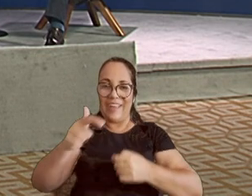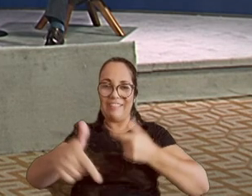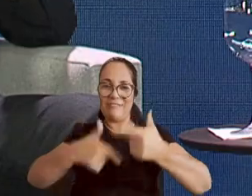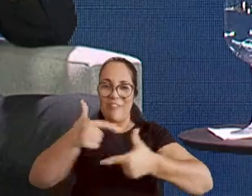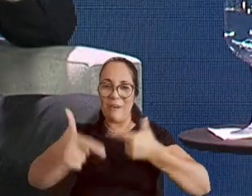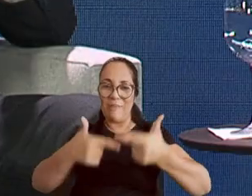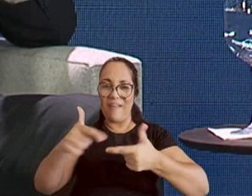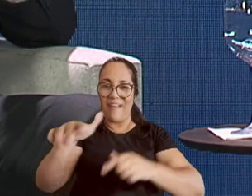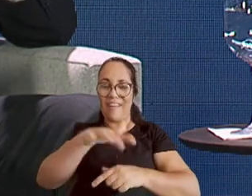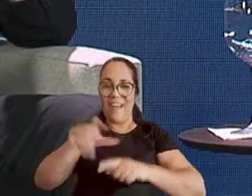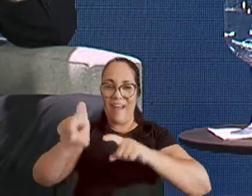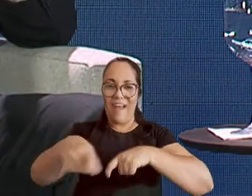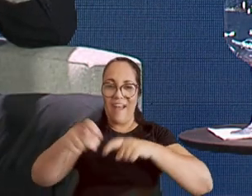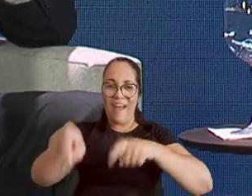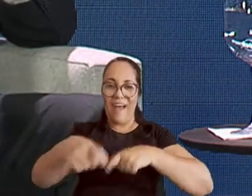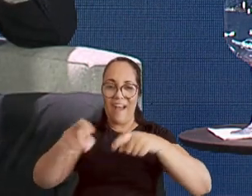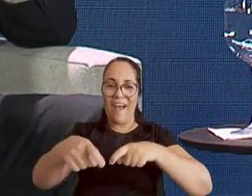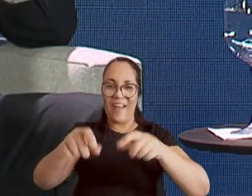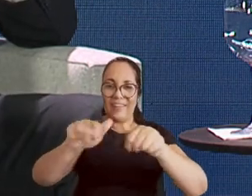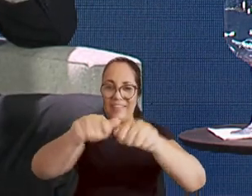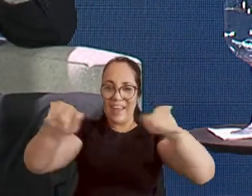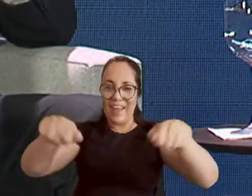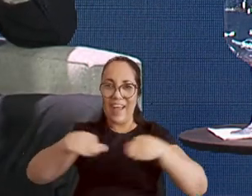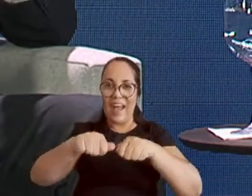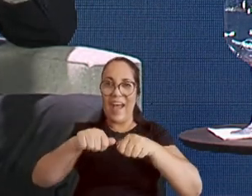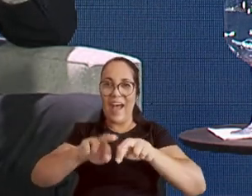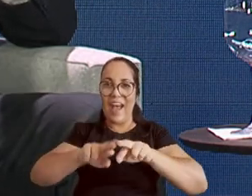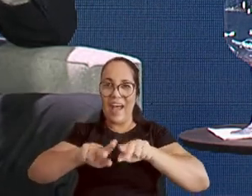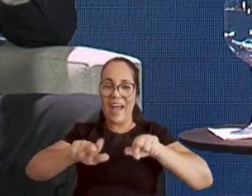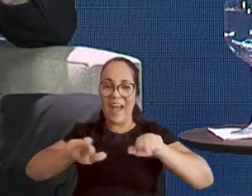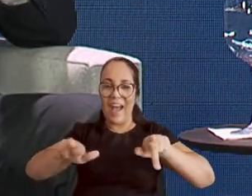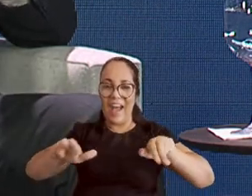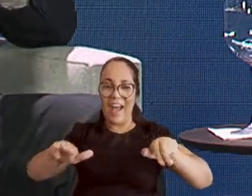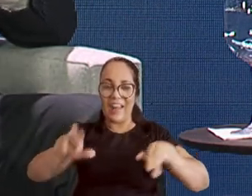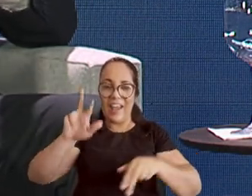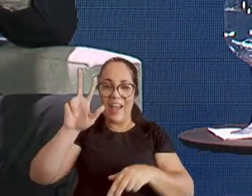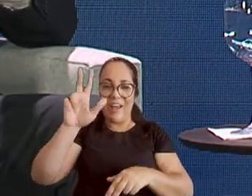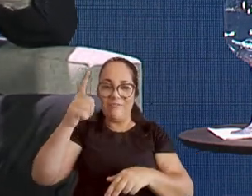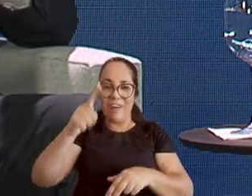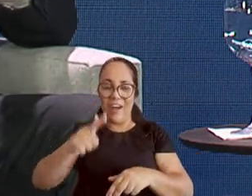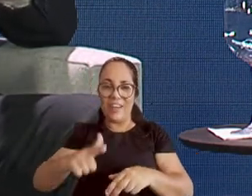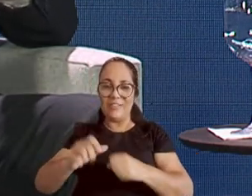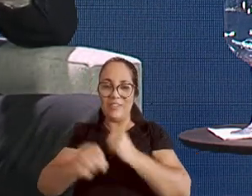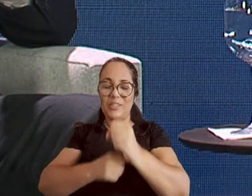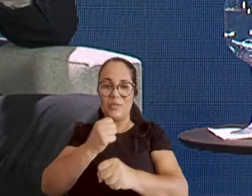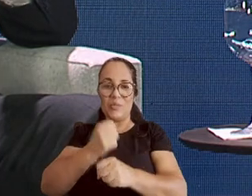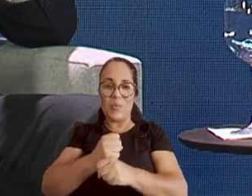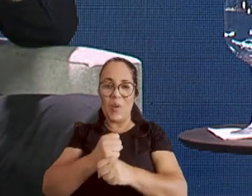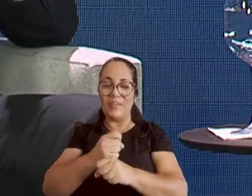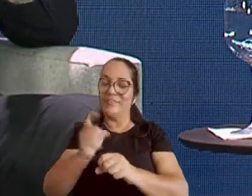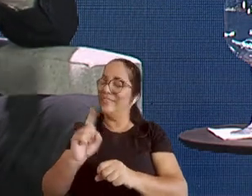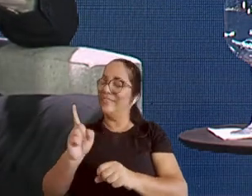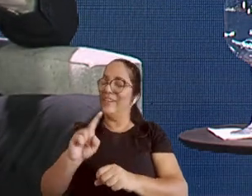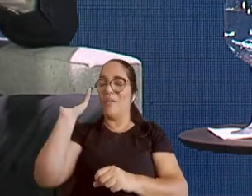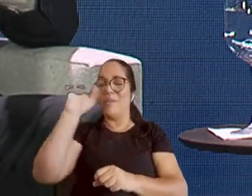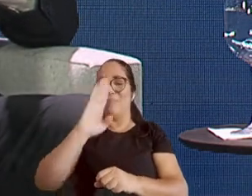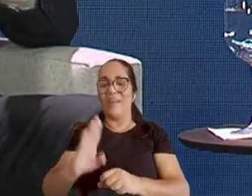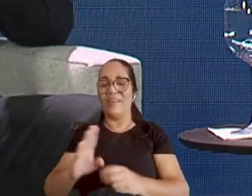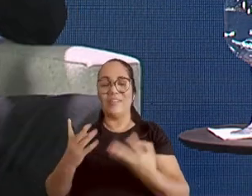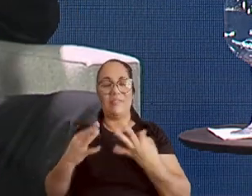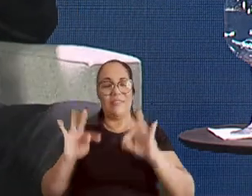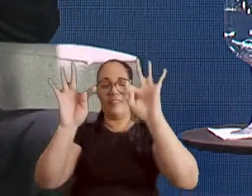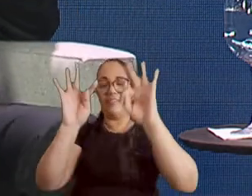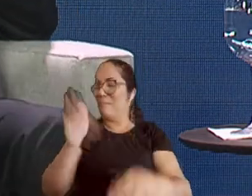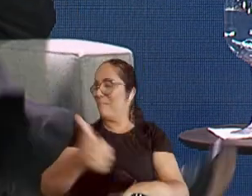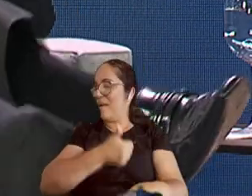hectar múltiplas vezes por ano você percebe que não operacionalmente tecnologicamente o nosso produtor Tá bem na frente